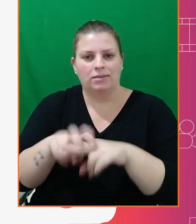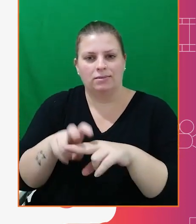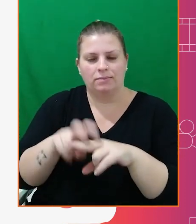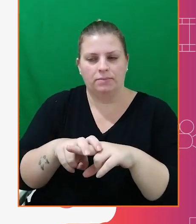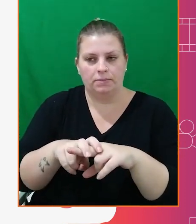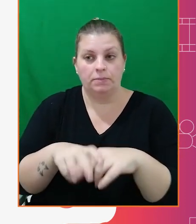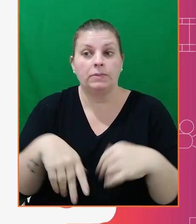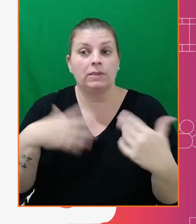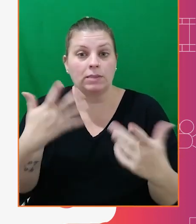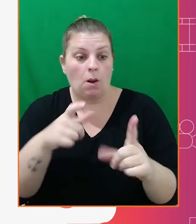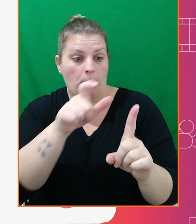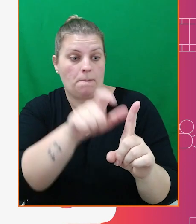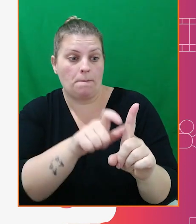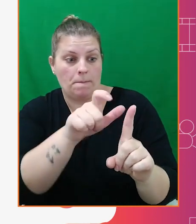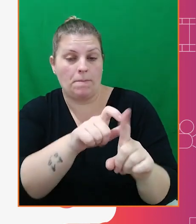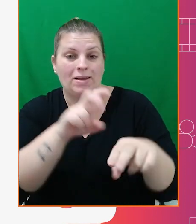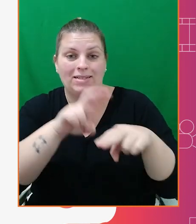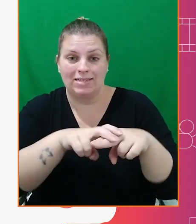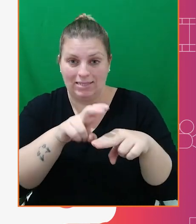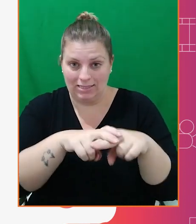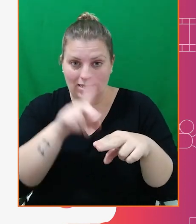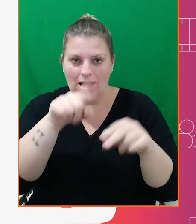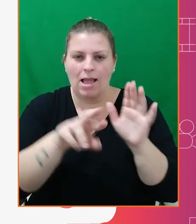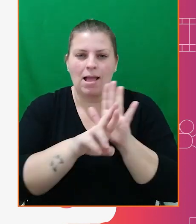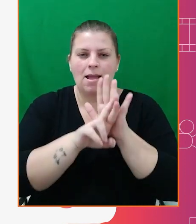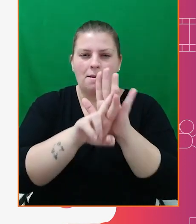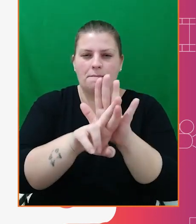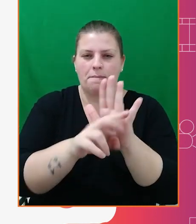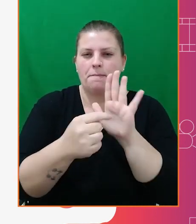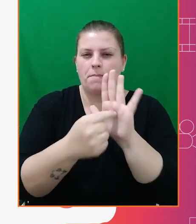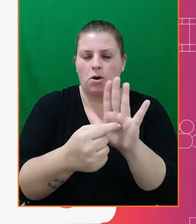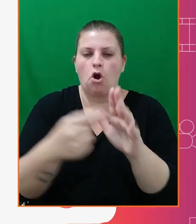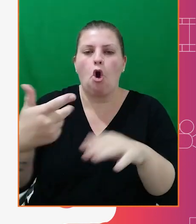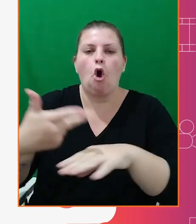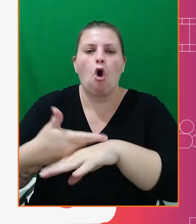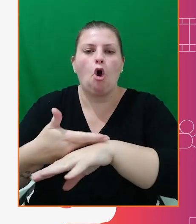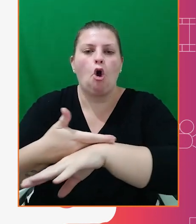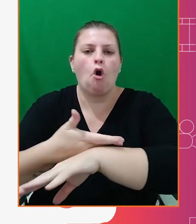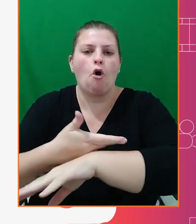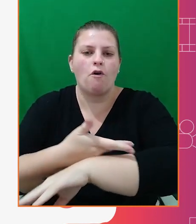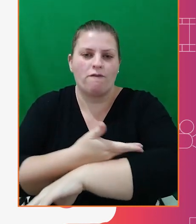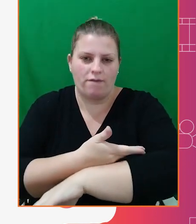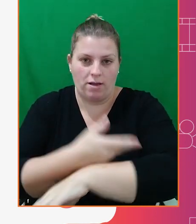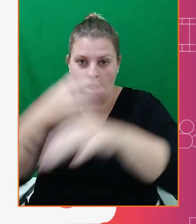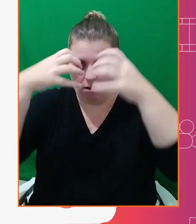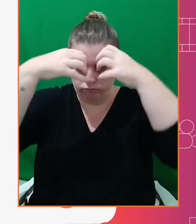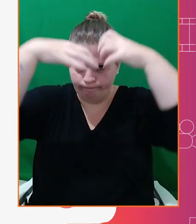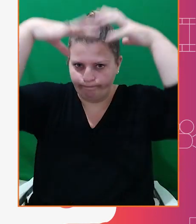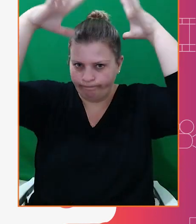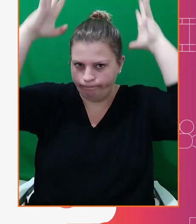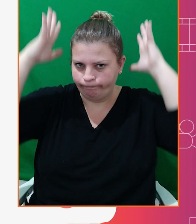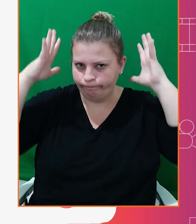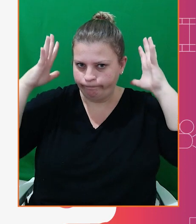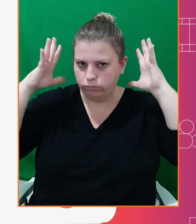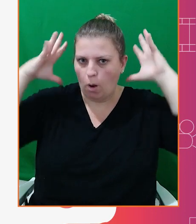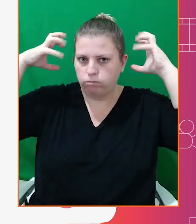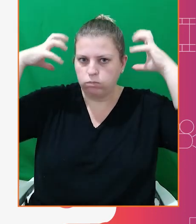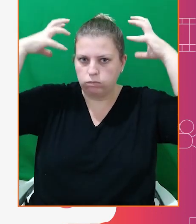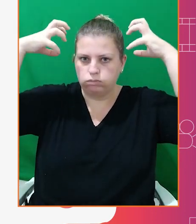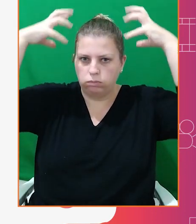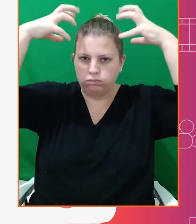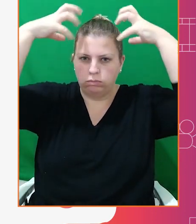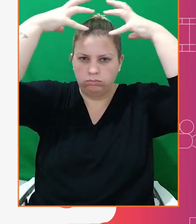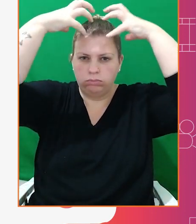o personagem que está sentado é a representação de uma ovelha, e o seu cabelo é representado como se